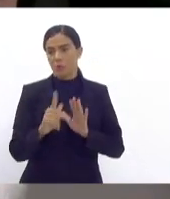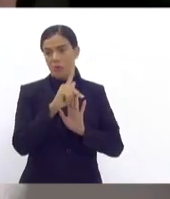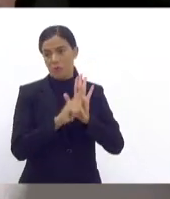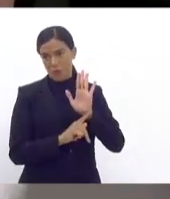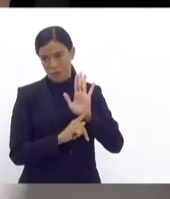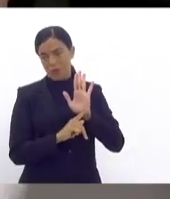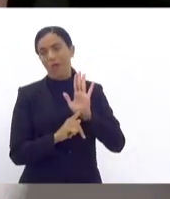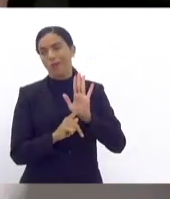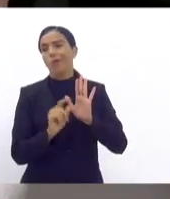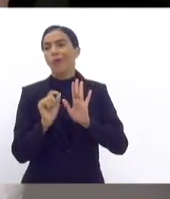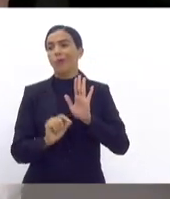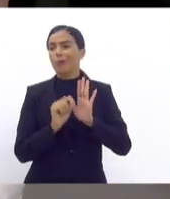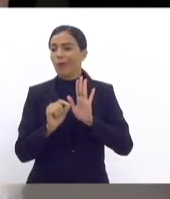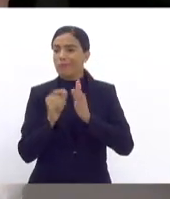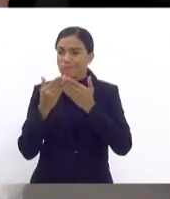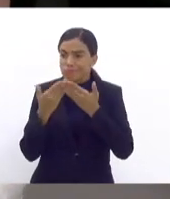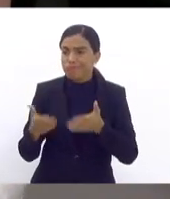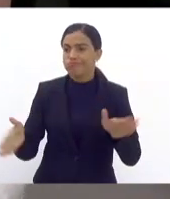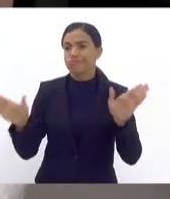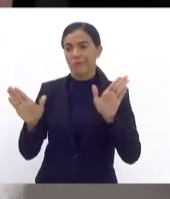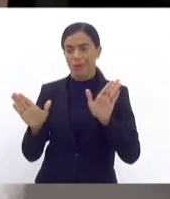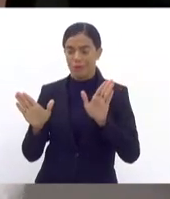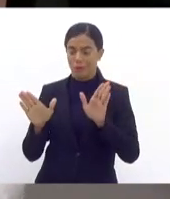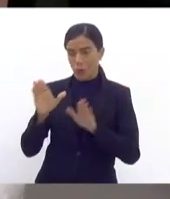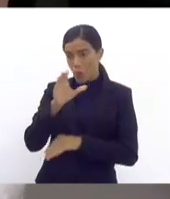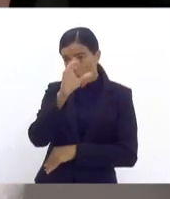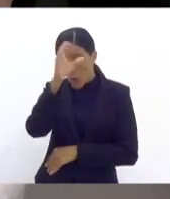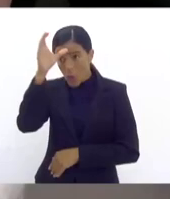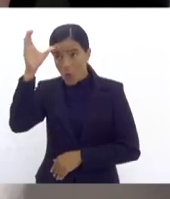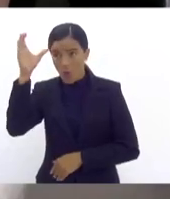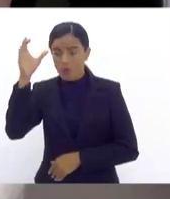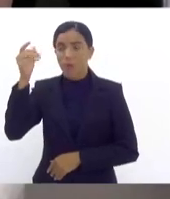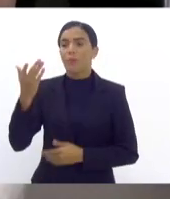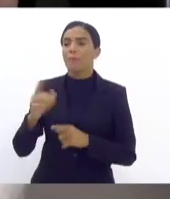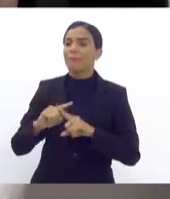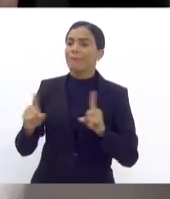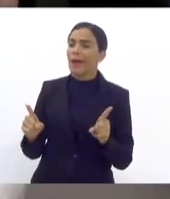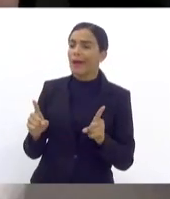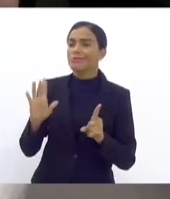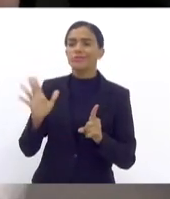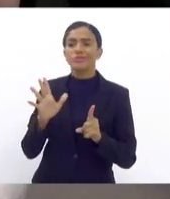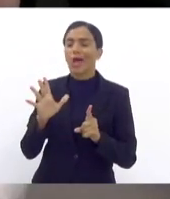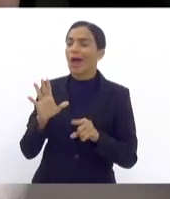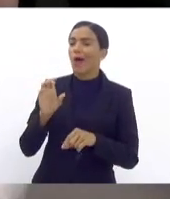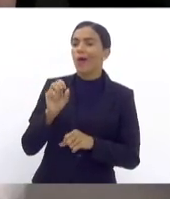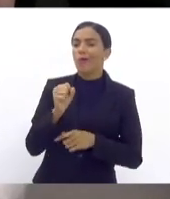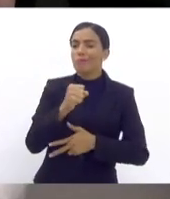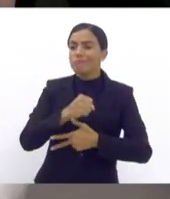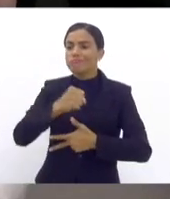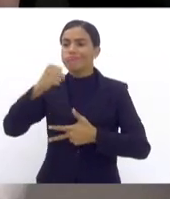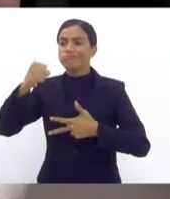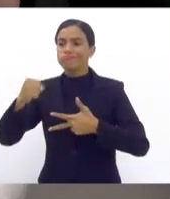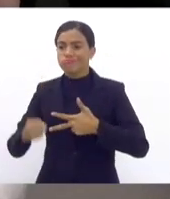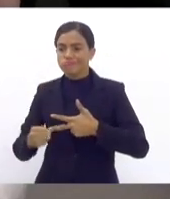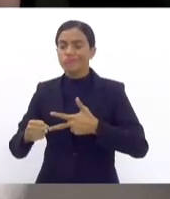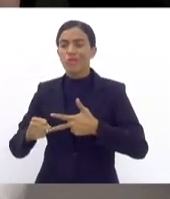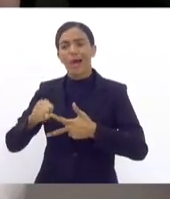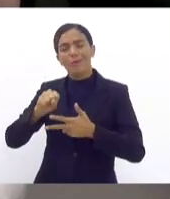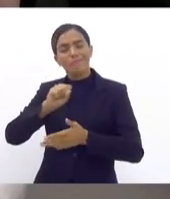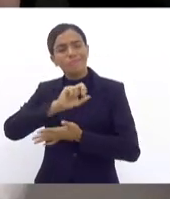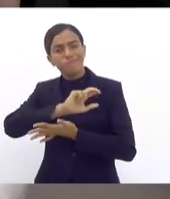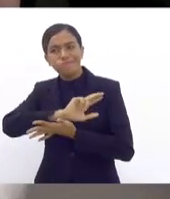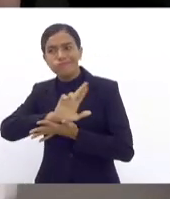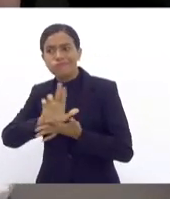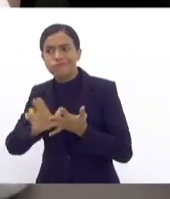vista do consumidor. Mas, infelizmente, essa questão foi pacificada pelo STF em vários julgamentos. Não